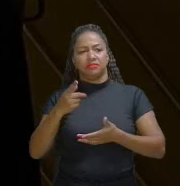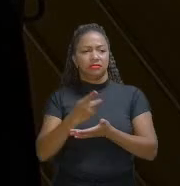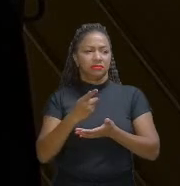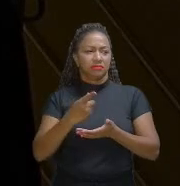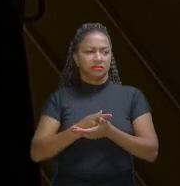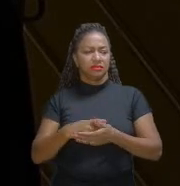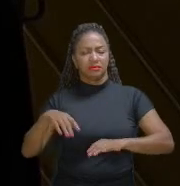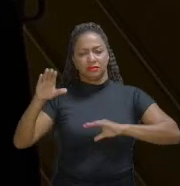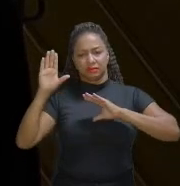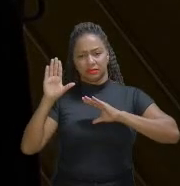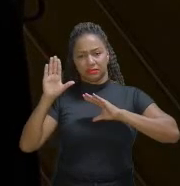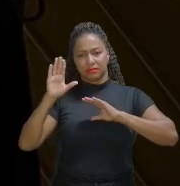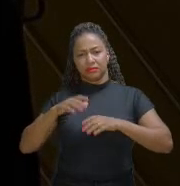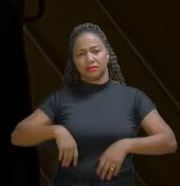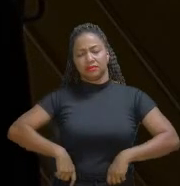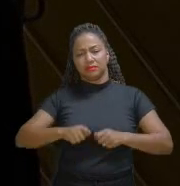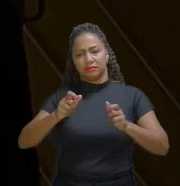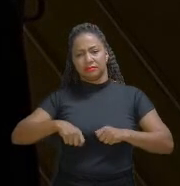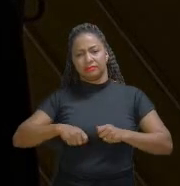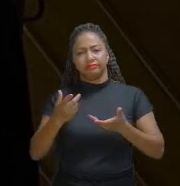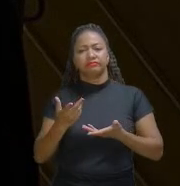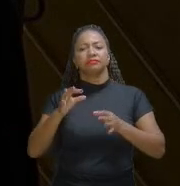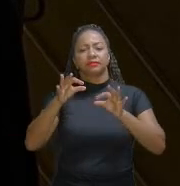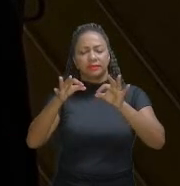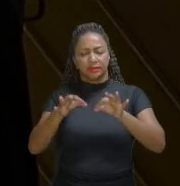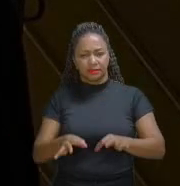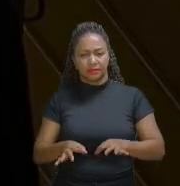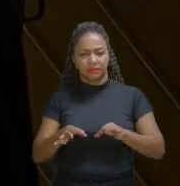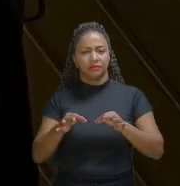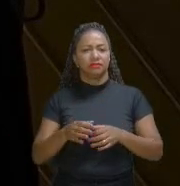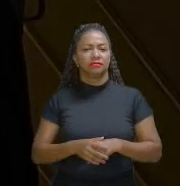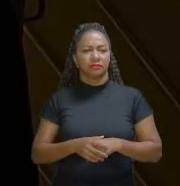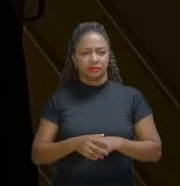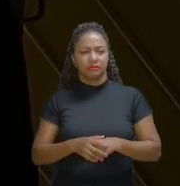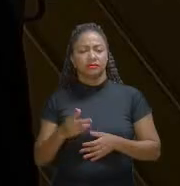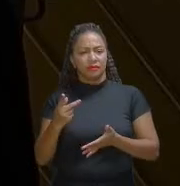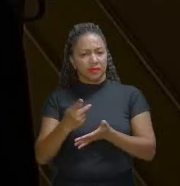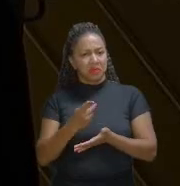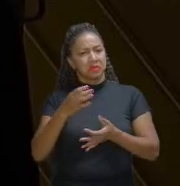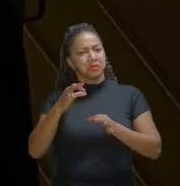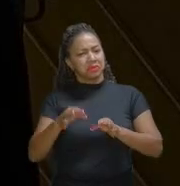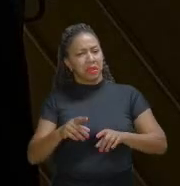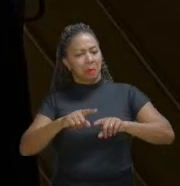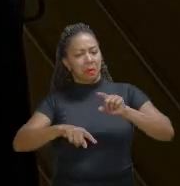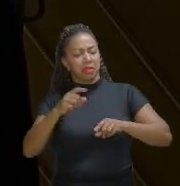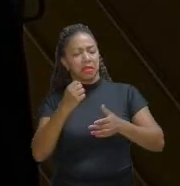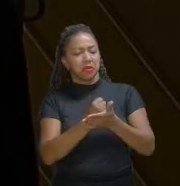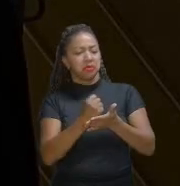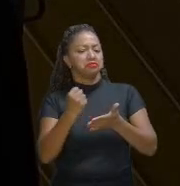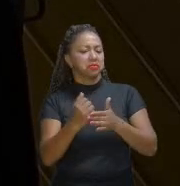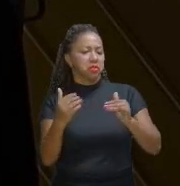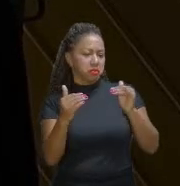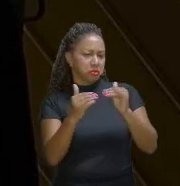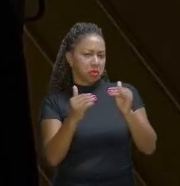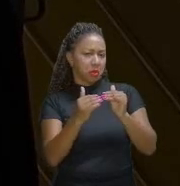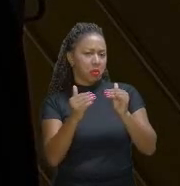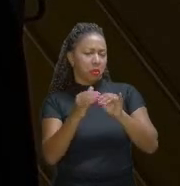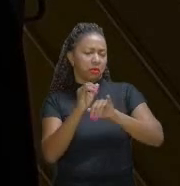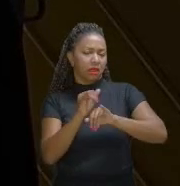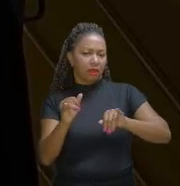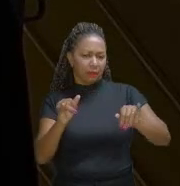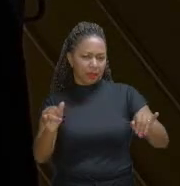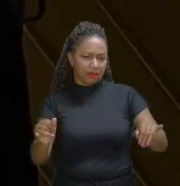de candidaturas, os gastos foram efetivamente realizados, os materiais contratados foram compatíveis com o contexto da